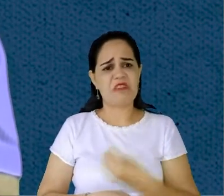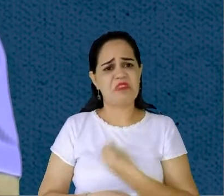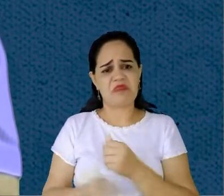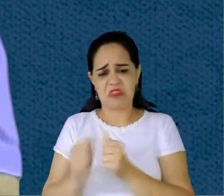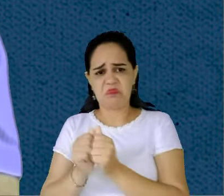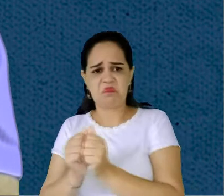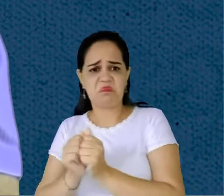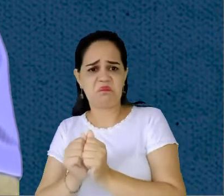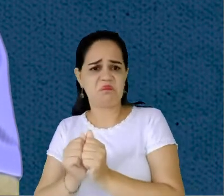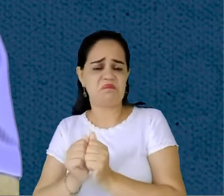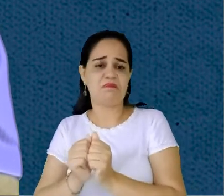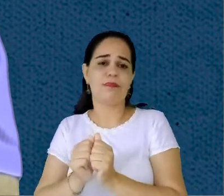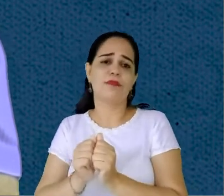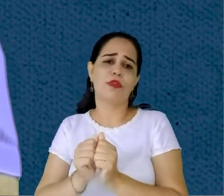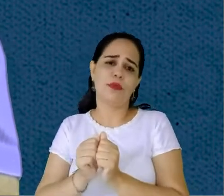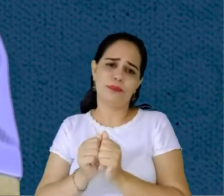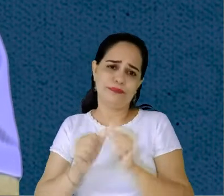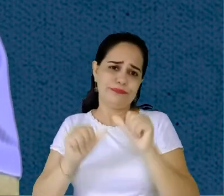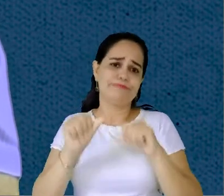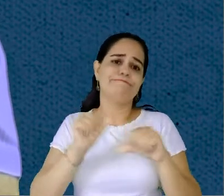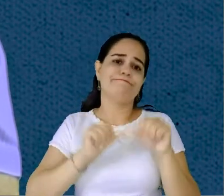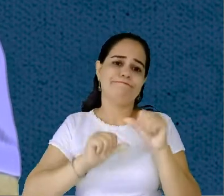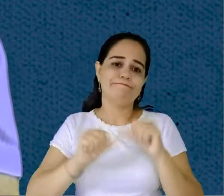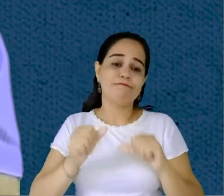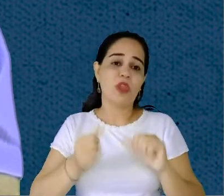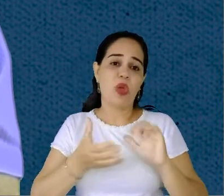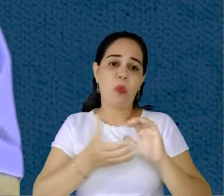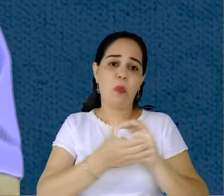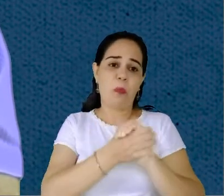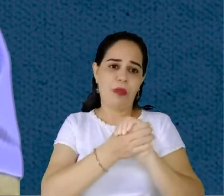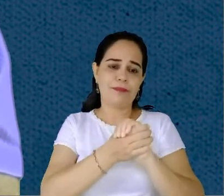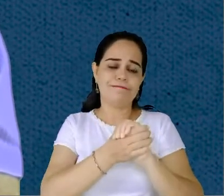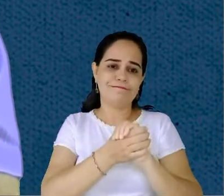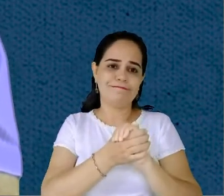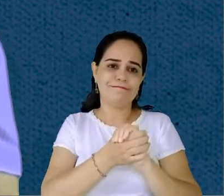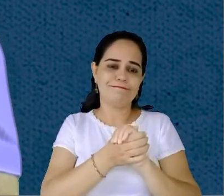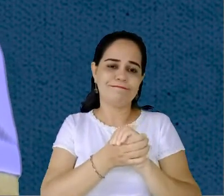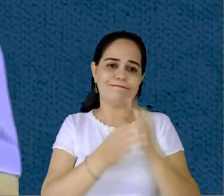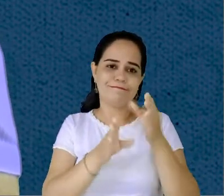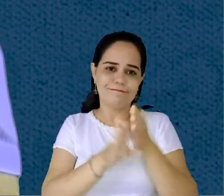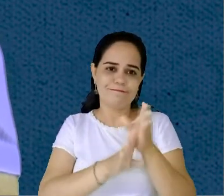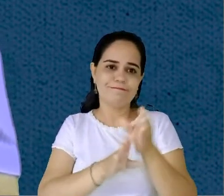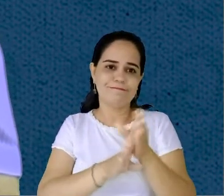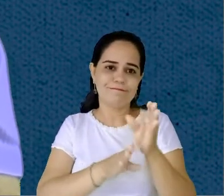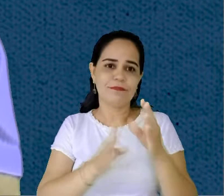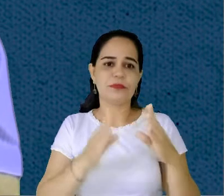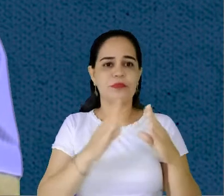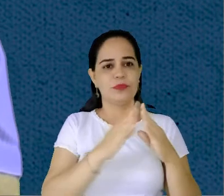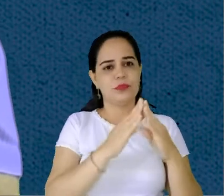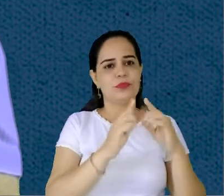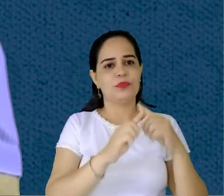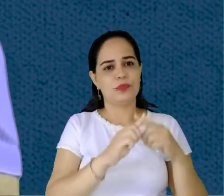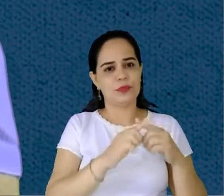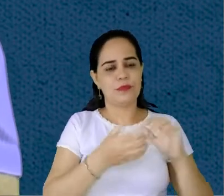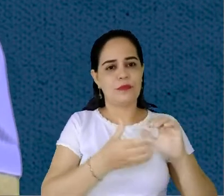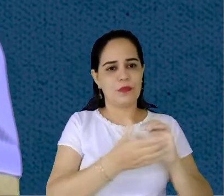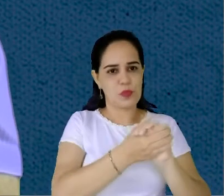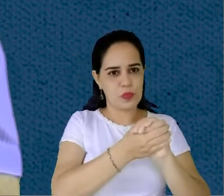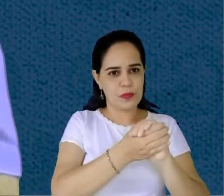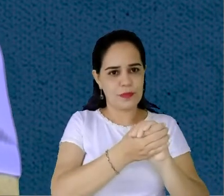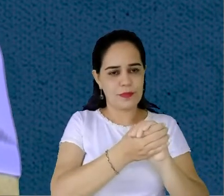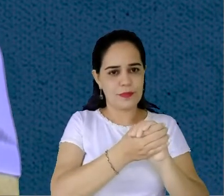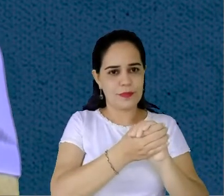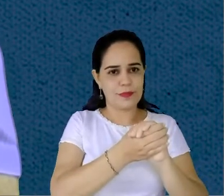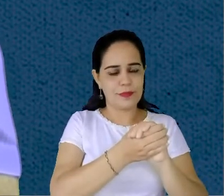não regularizou o seu casamento, pense, quem sabe não está na hora de procurar a igreja.